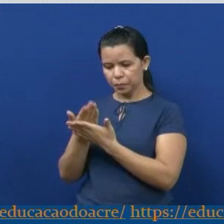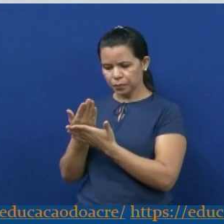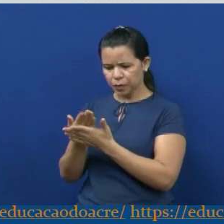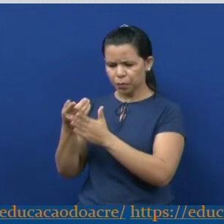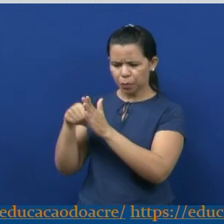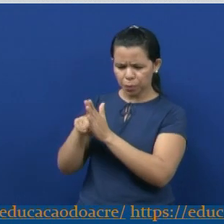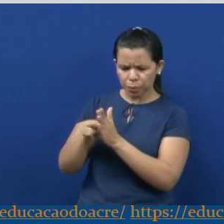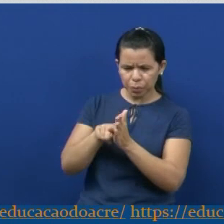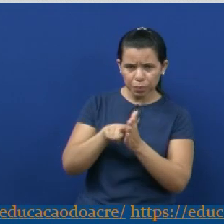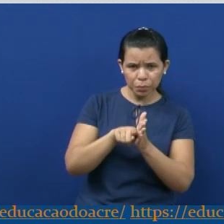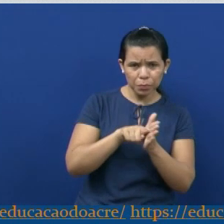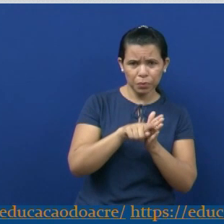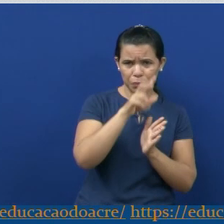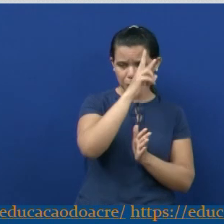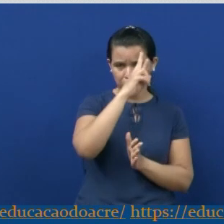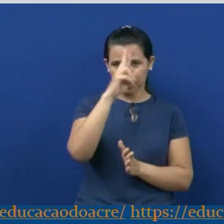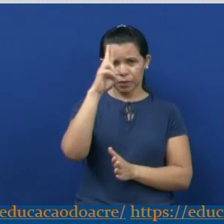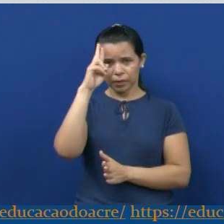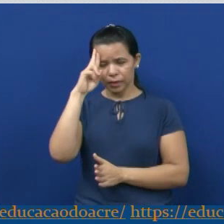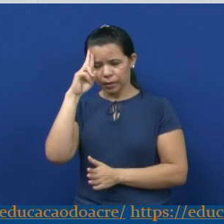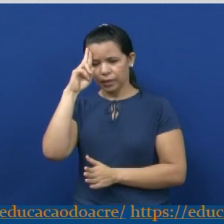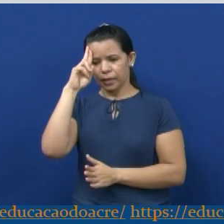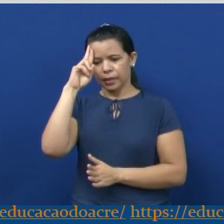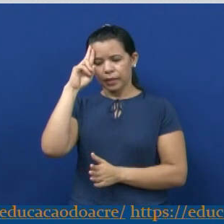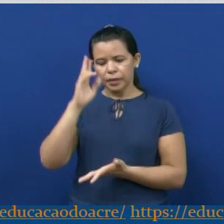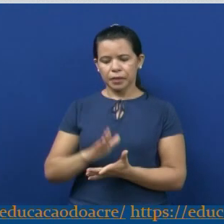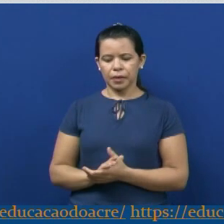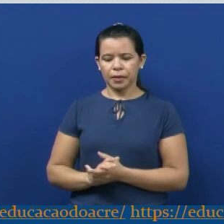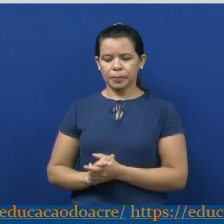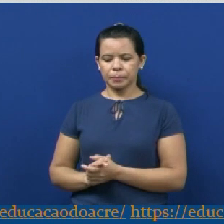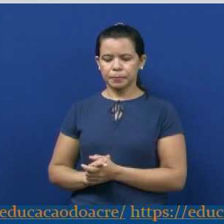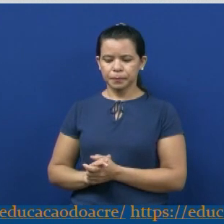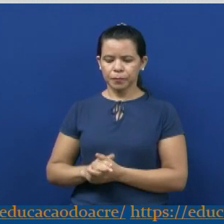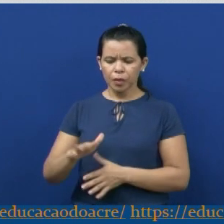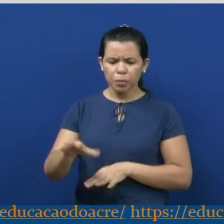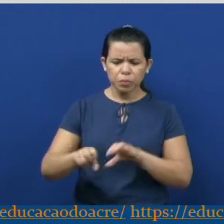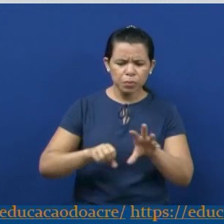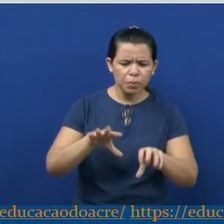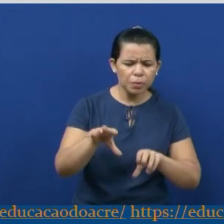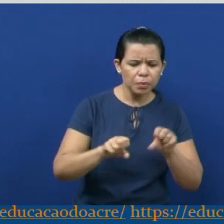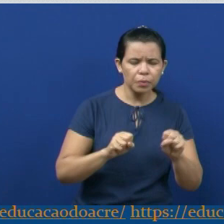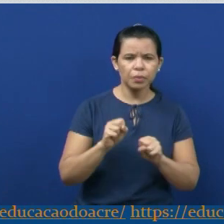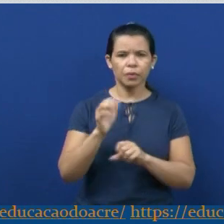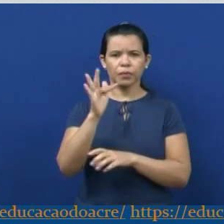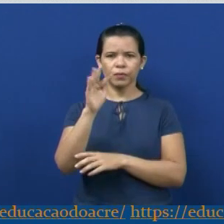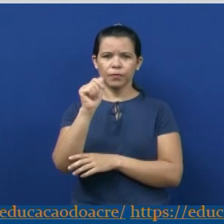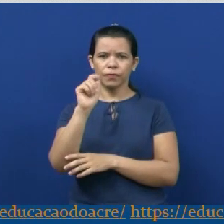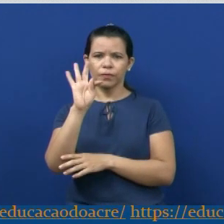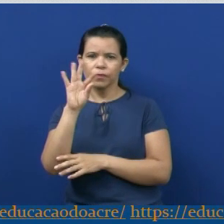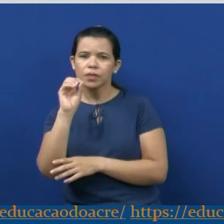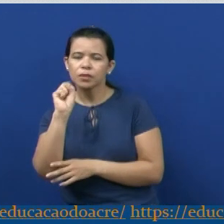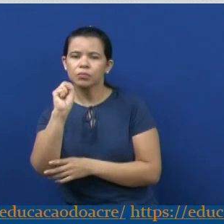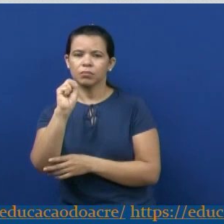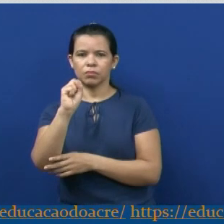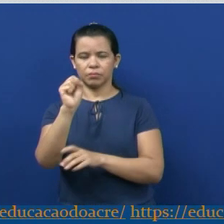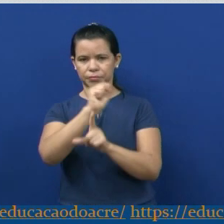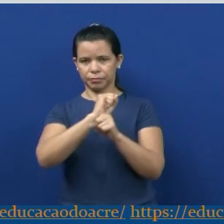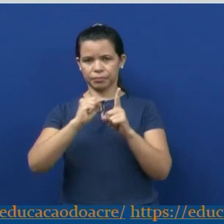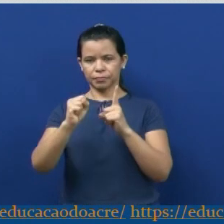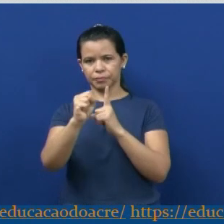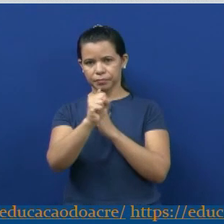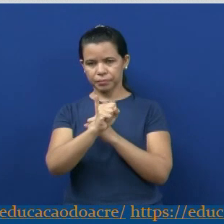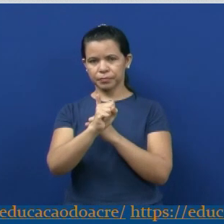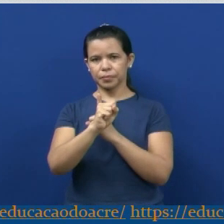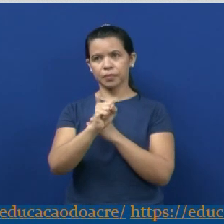a importância do fato histórico dentro da nossa sociedade. Para ajudar o trabalho do historiador,